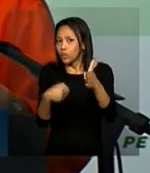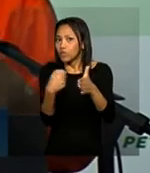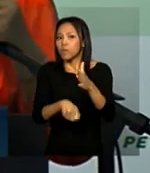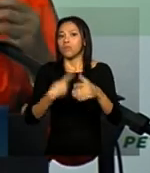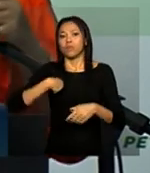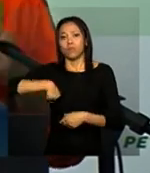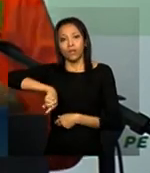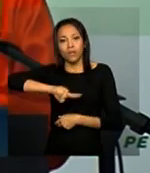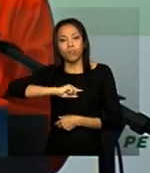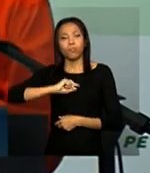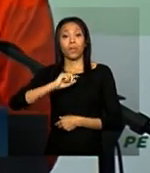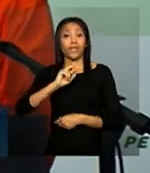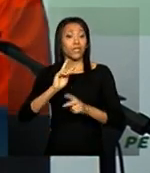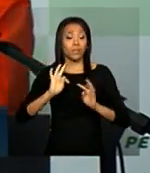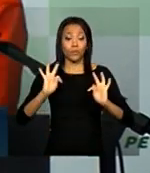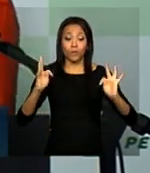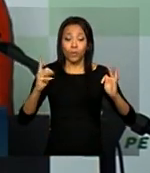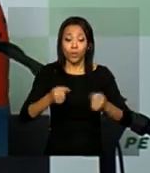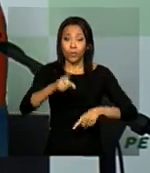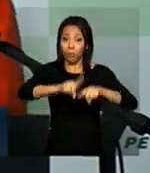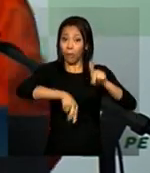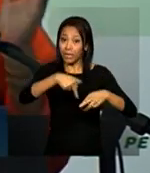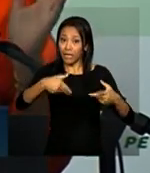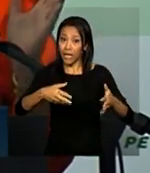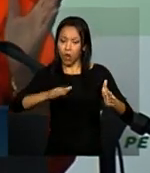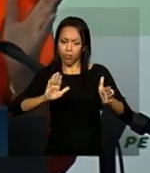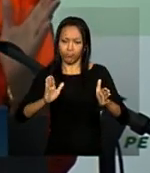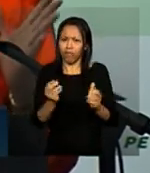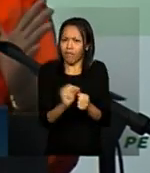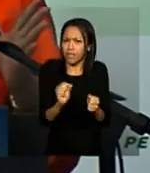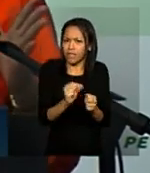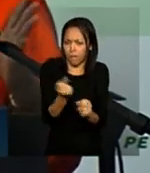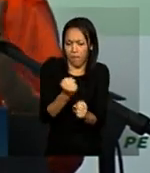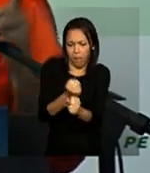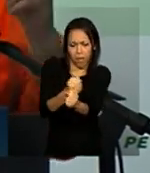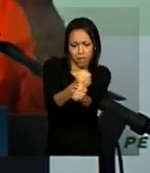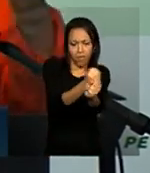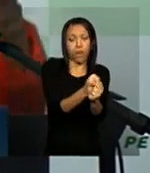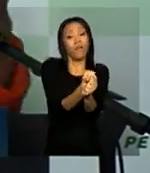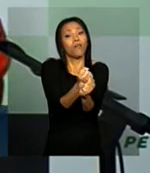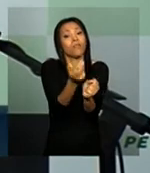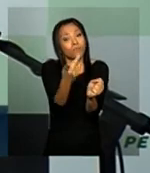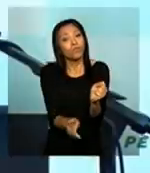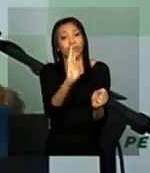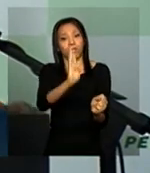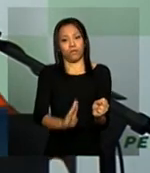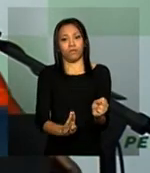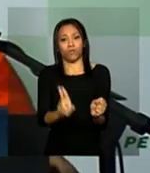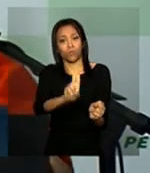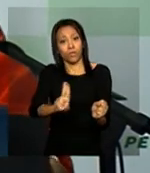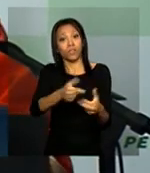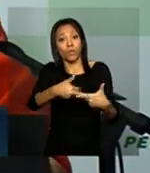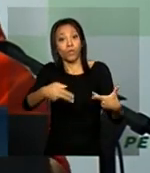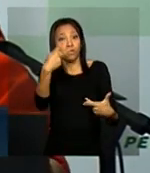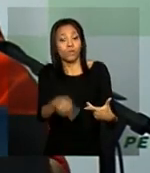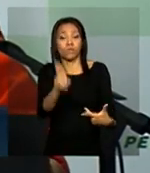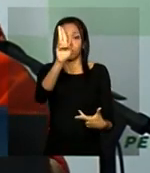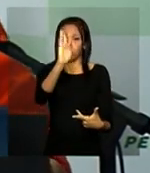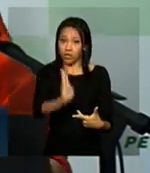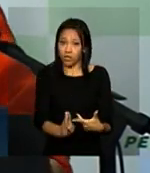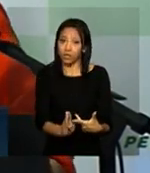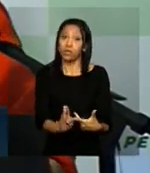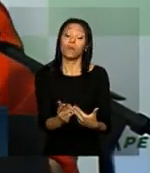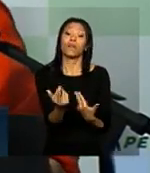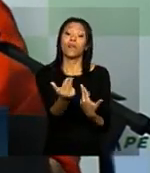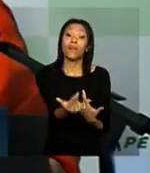para ter conteúdo nacional. Por quê? Por um motivo muito simples, porque conteúdo nacional é igual